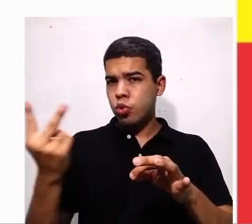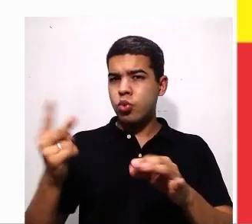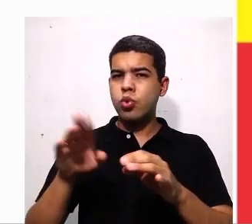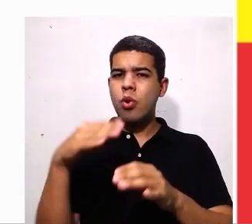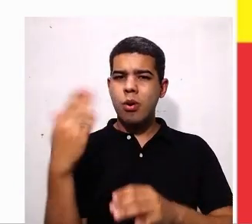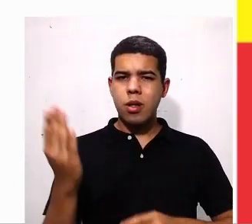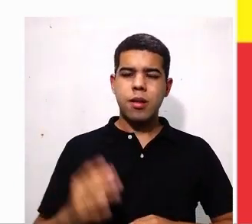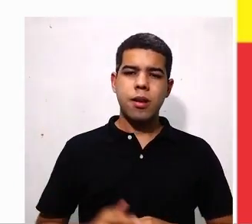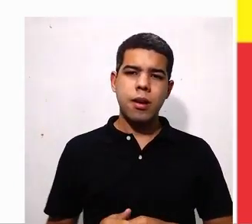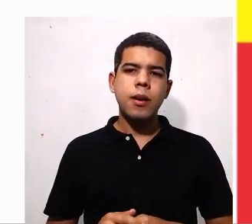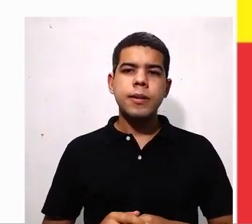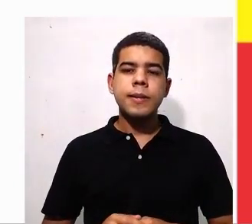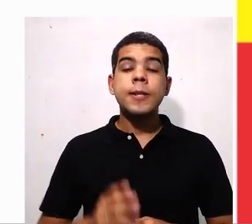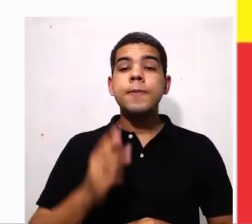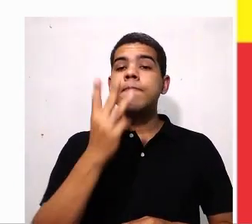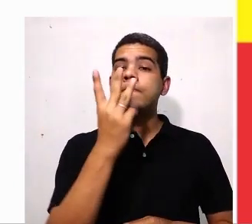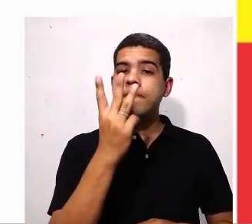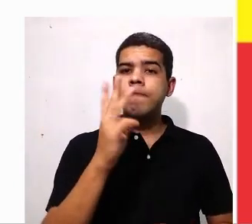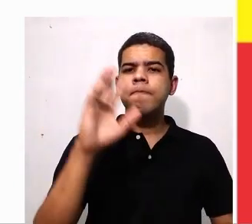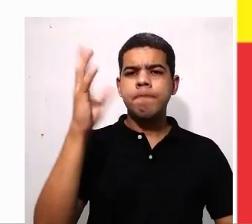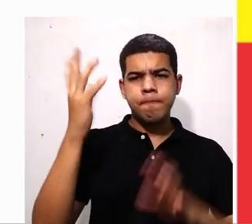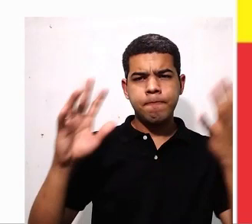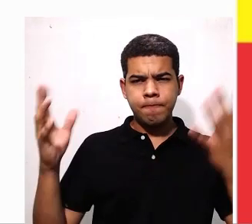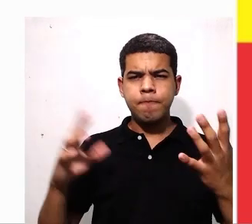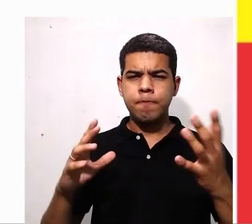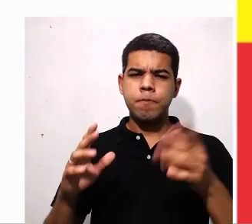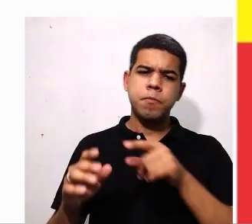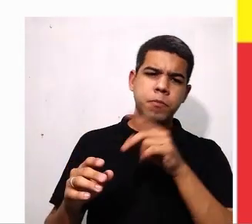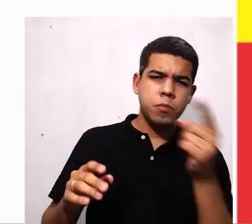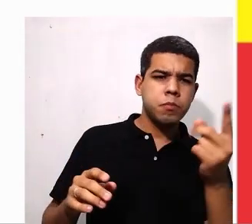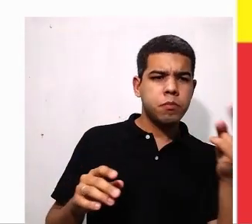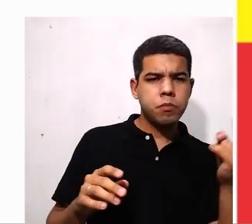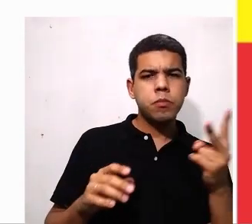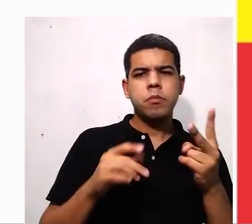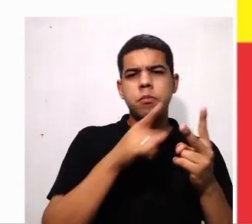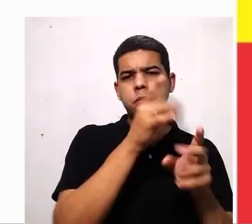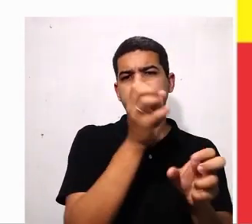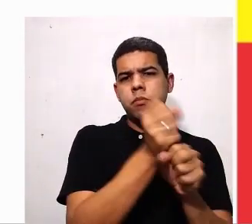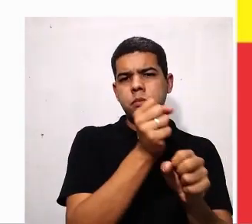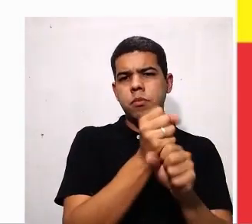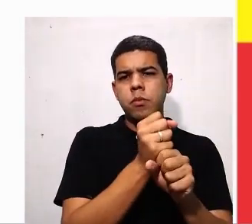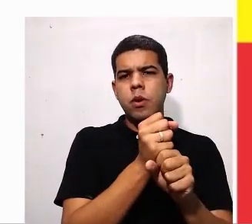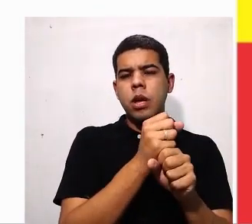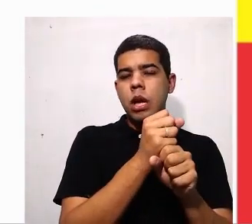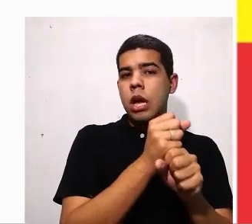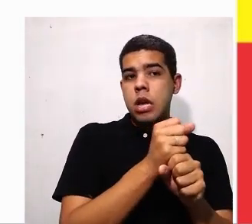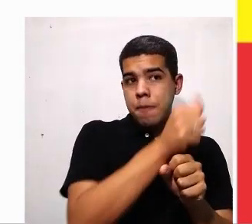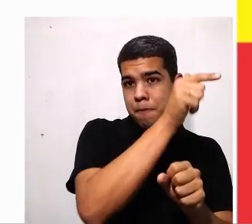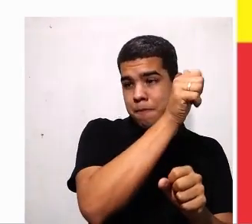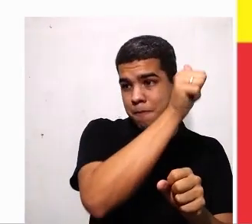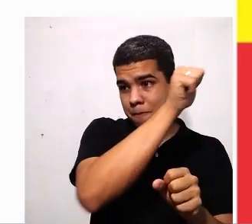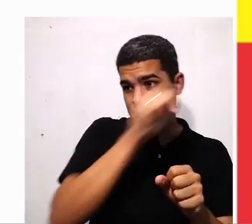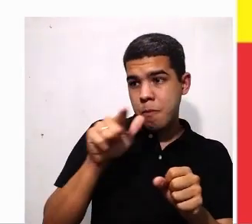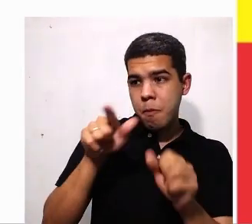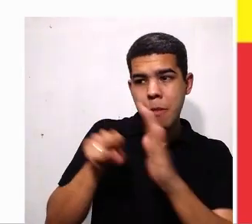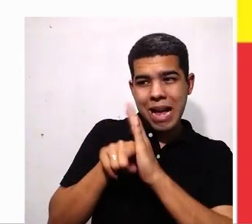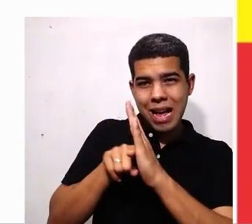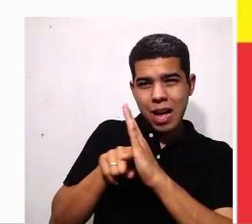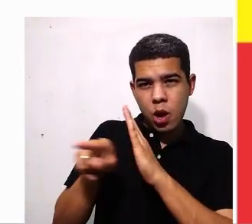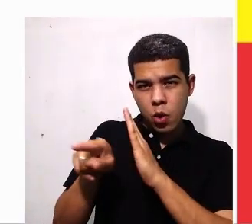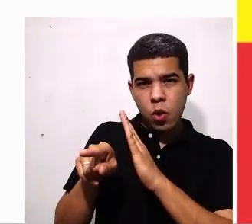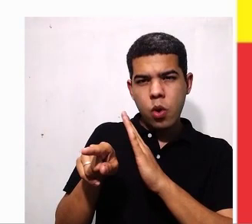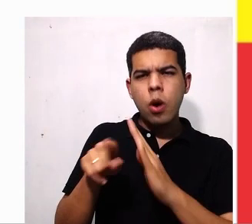lado analisado, o triângulo pode existir. Beleza? Então, ó, nesse caso eu vou pegar quem? 5 e vou somar os outros